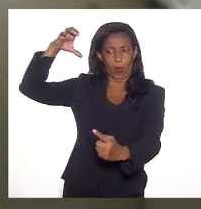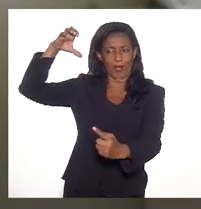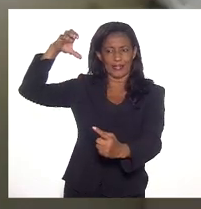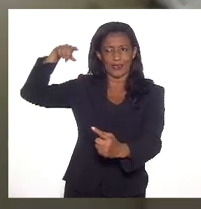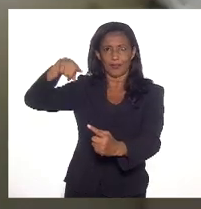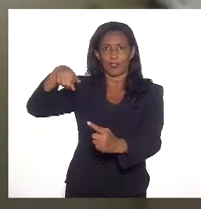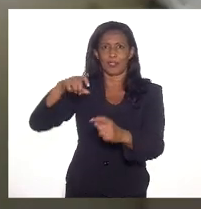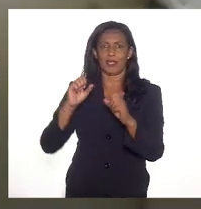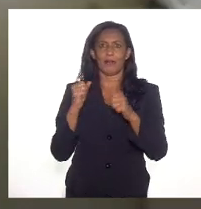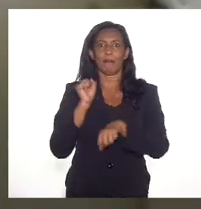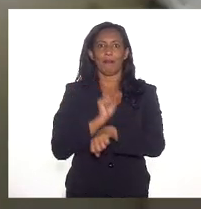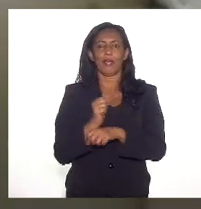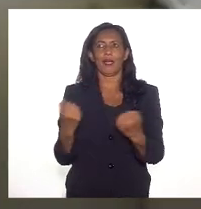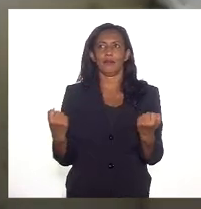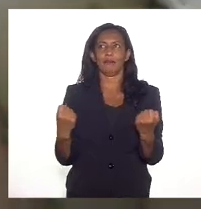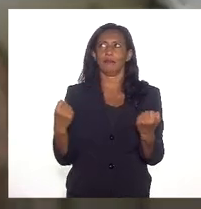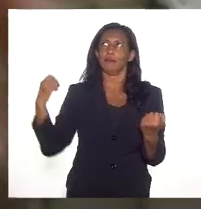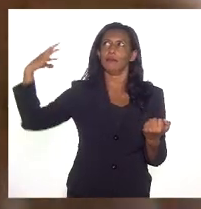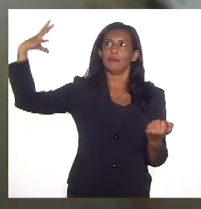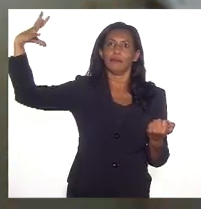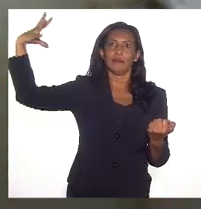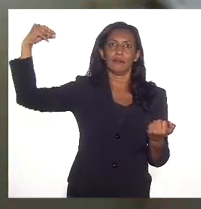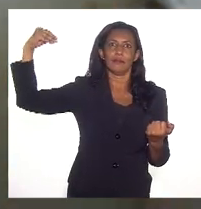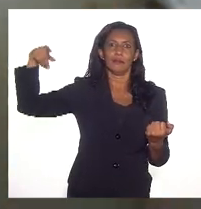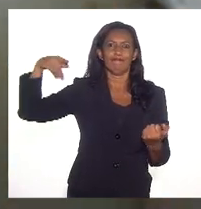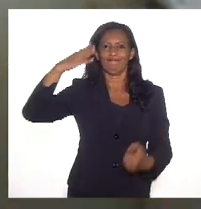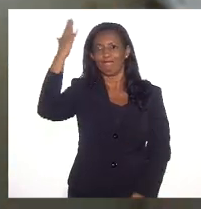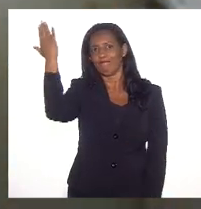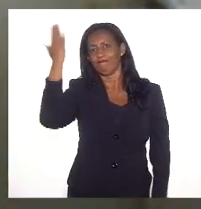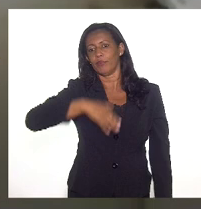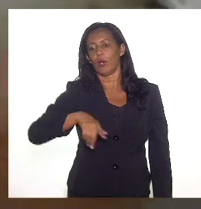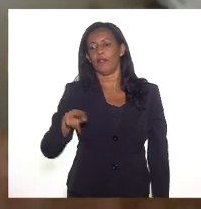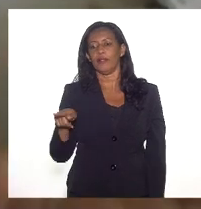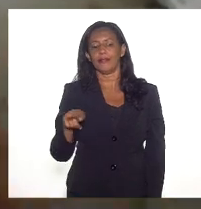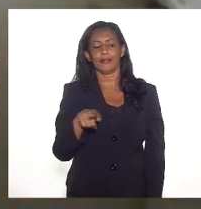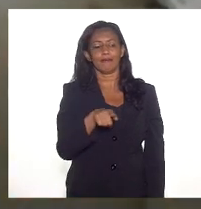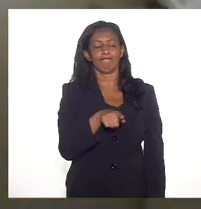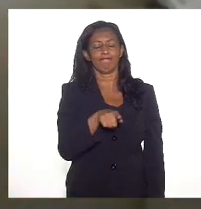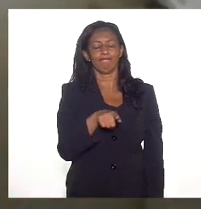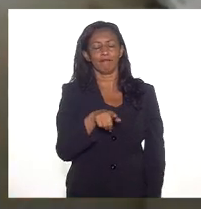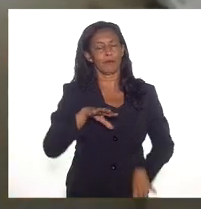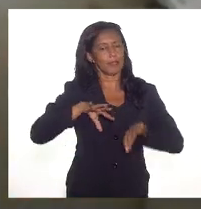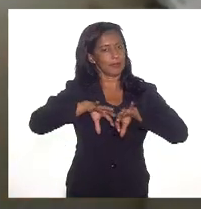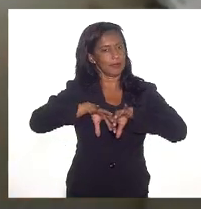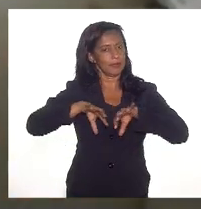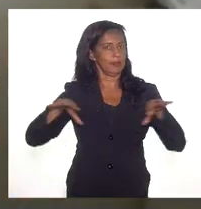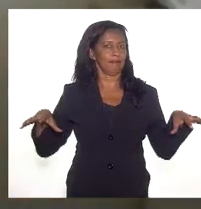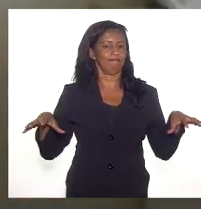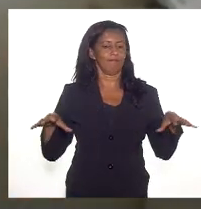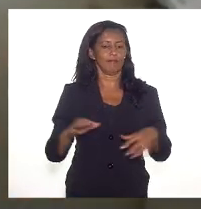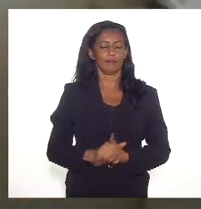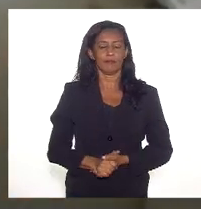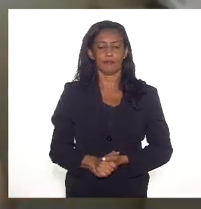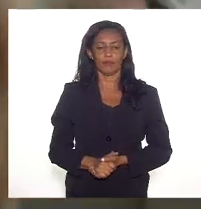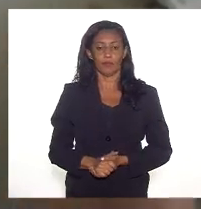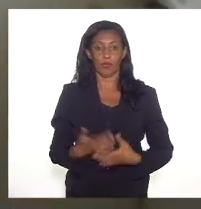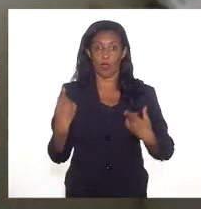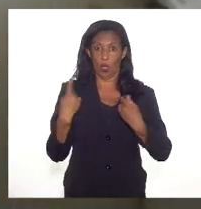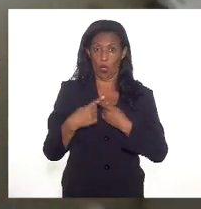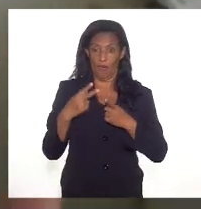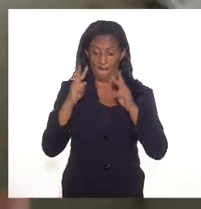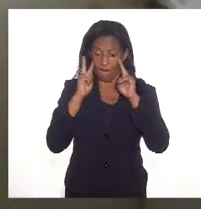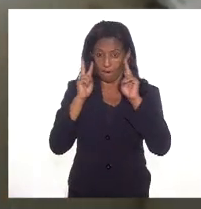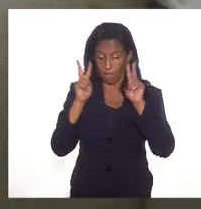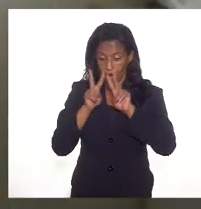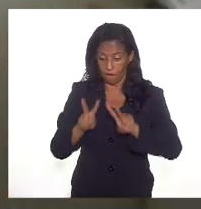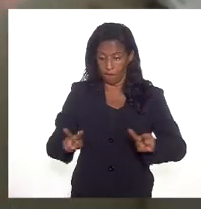de segurança. Você tem ali a prova contundente. Então, temos que separar as coisas. Porque,